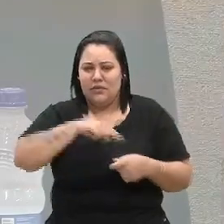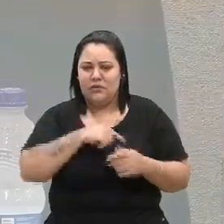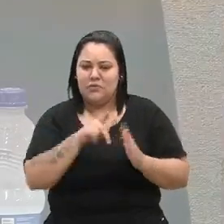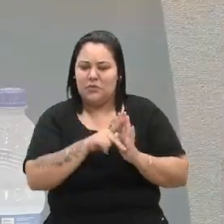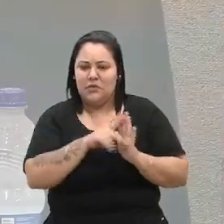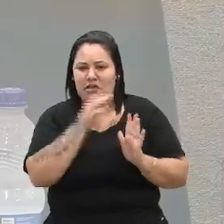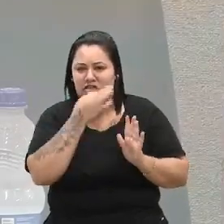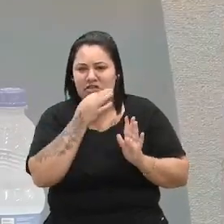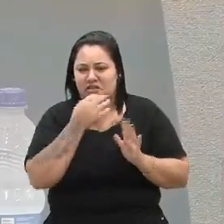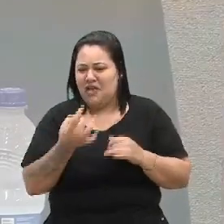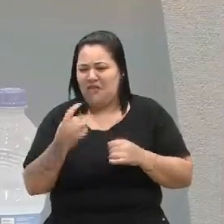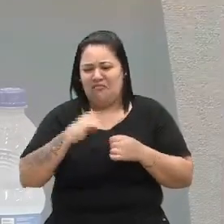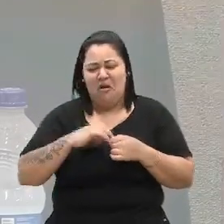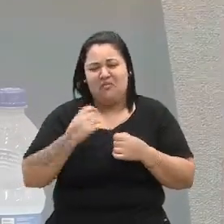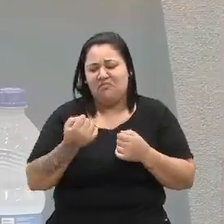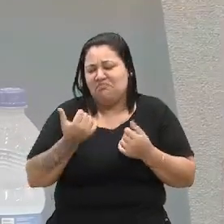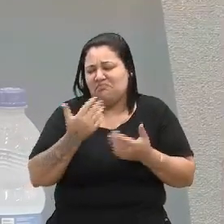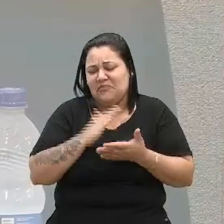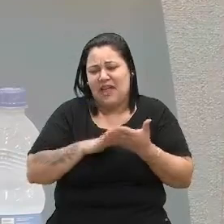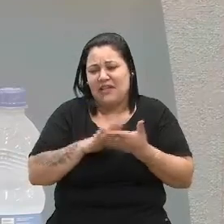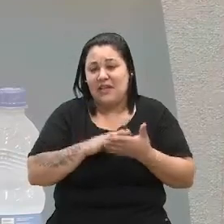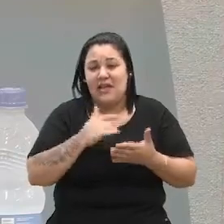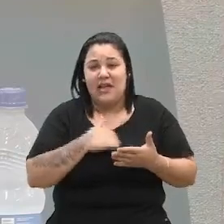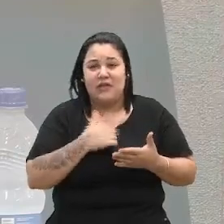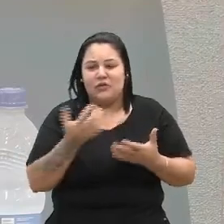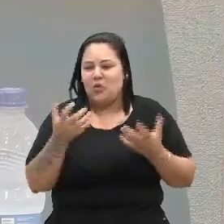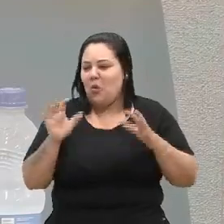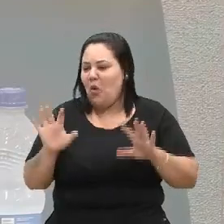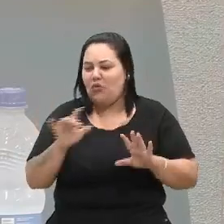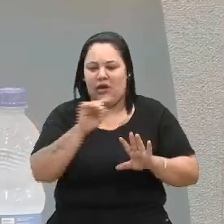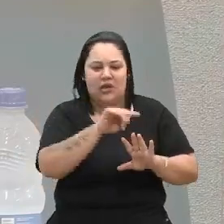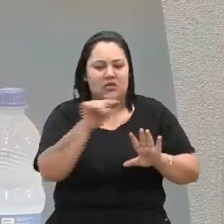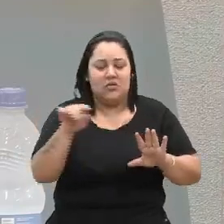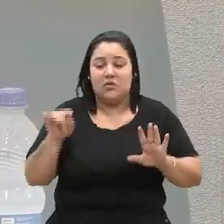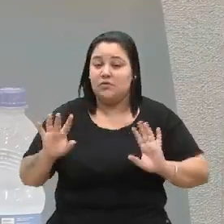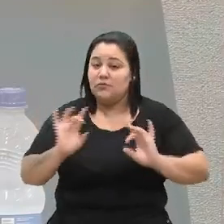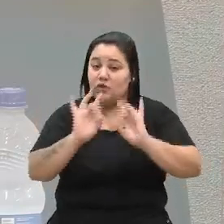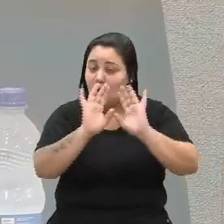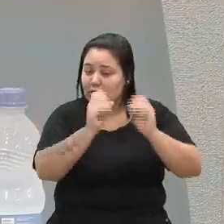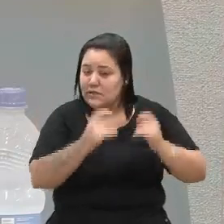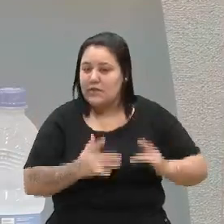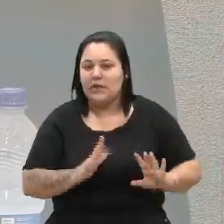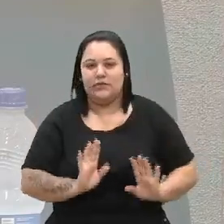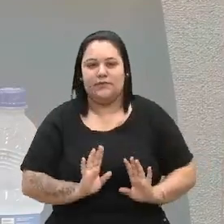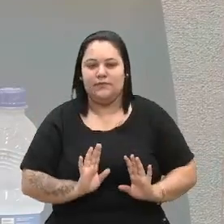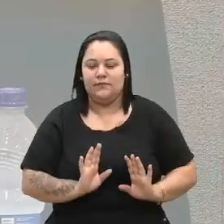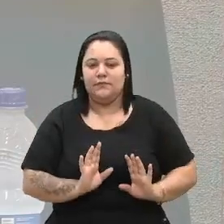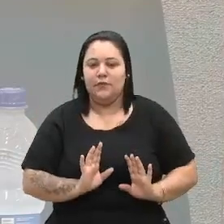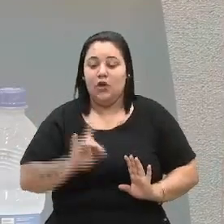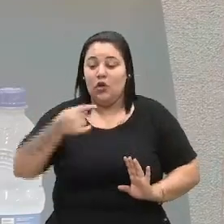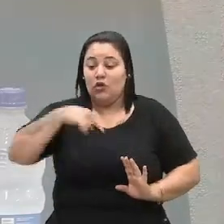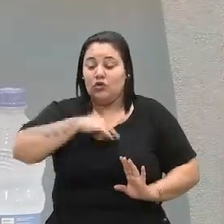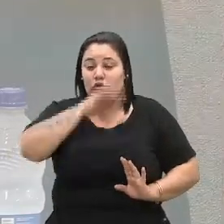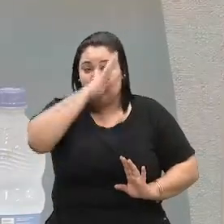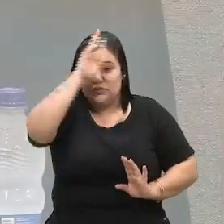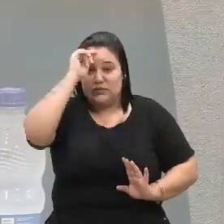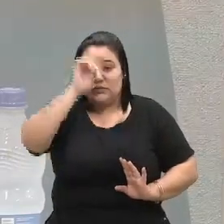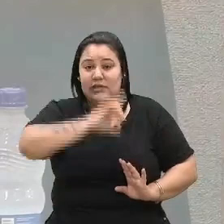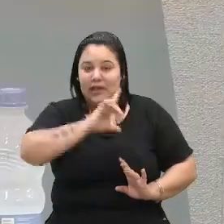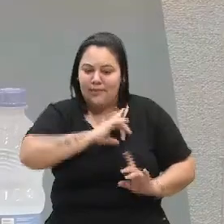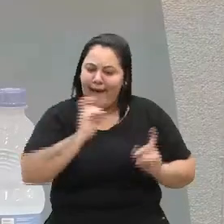nada. Aqui eu não sou contra esse, aquele outro, mas eu estou dizendo, o nosso município tem um potencial muito